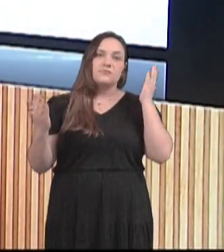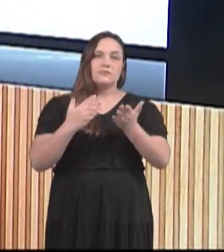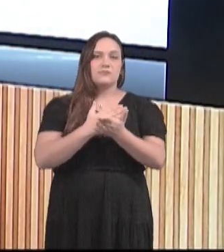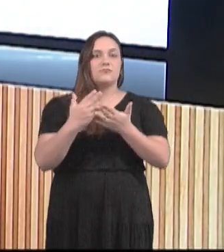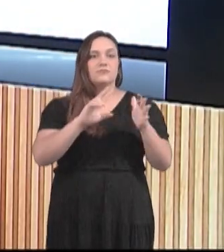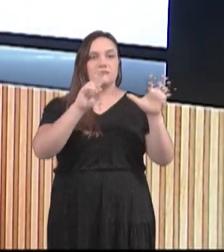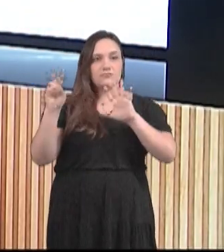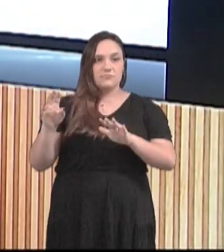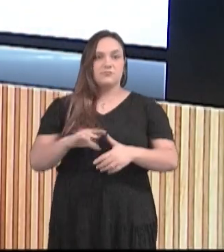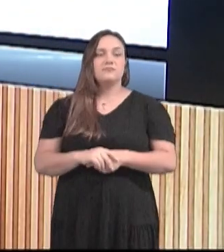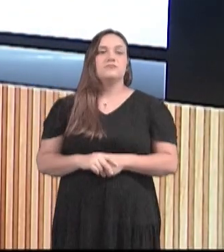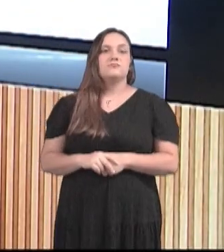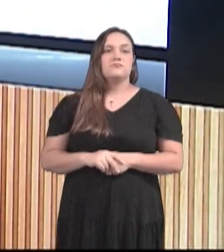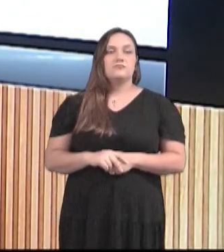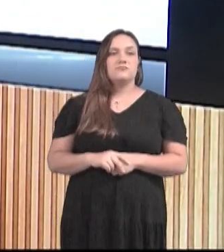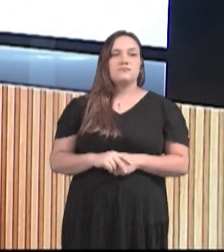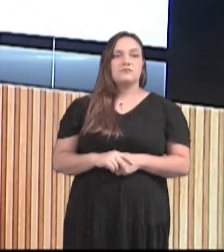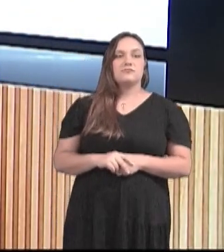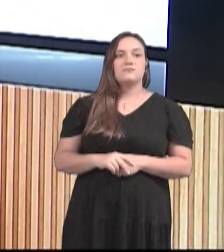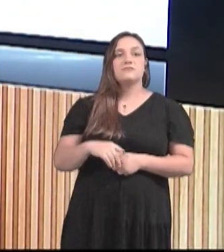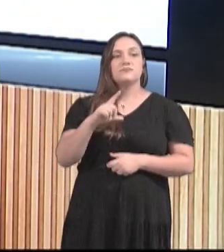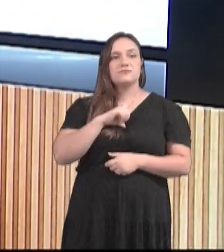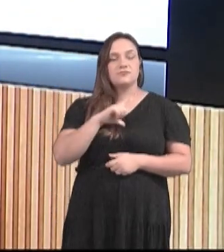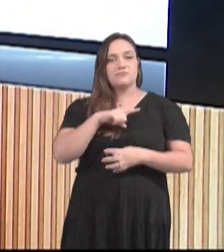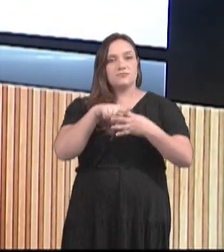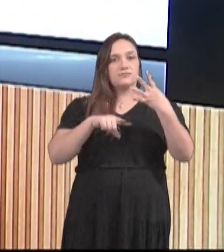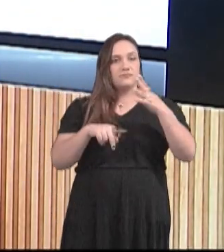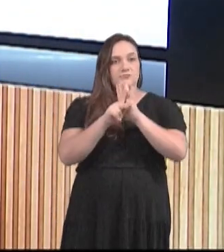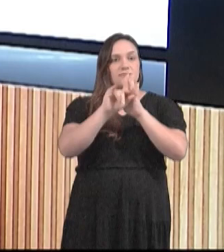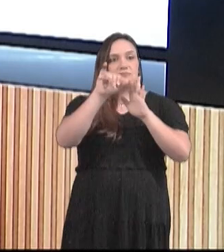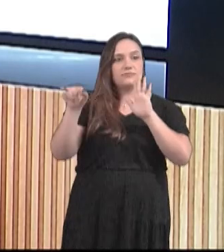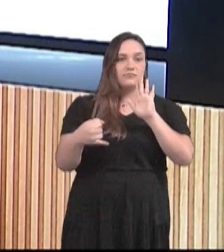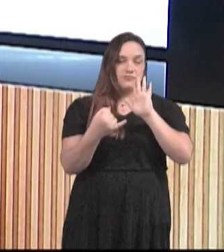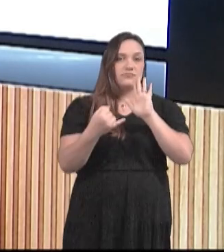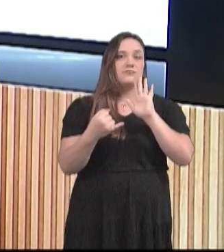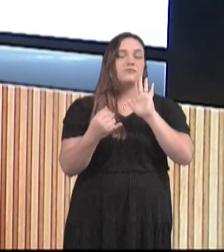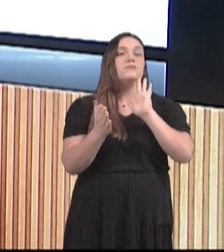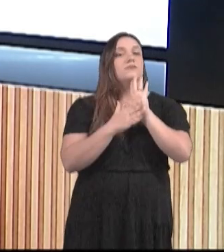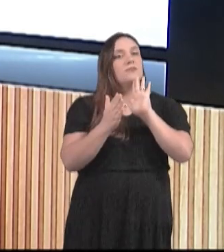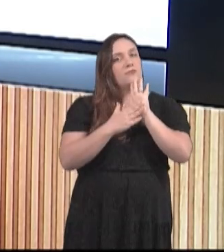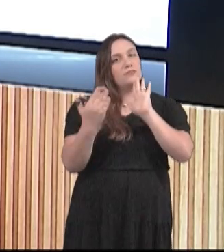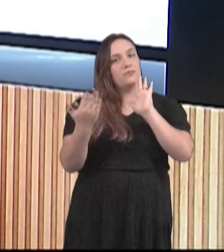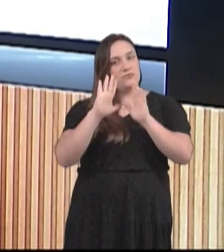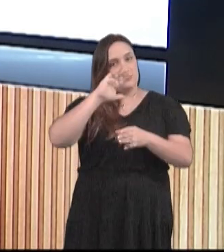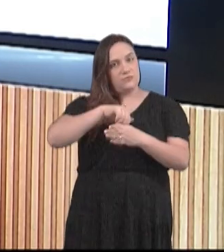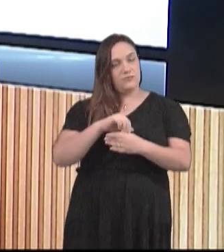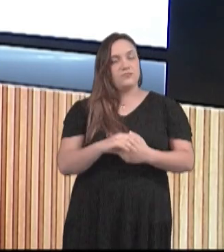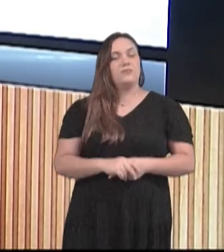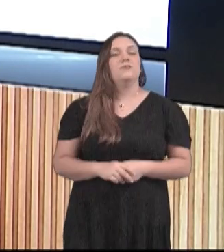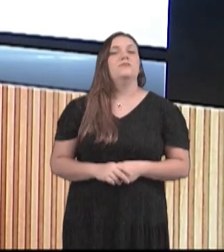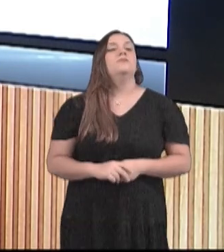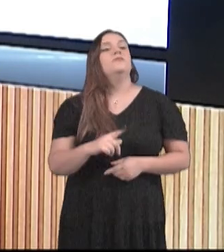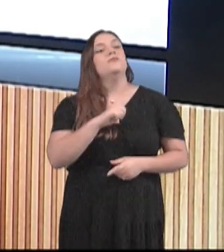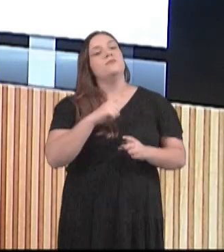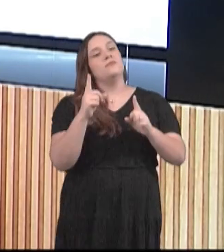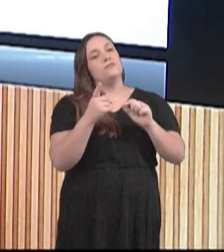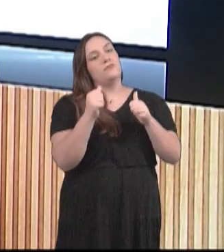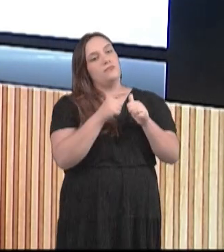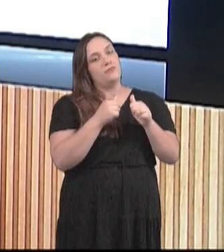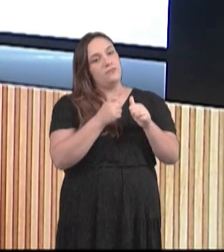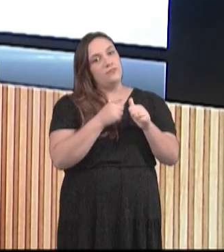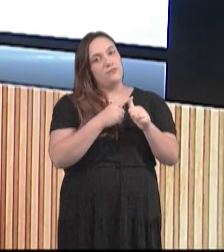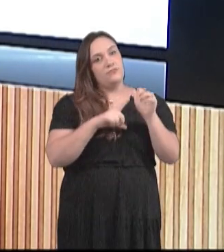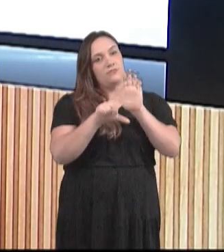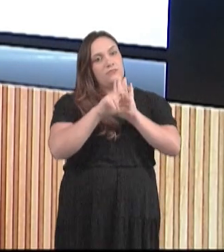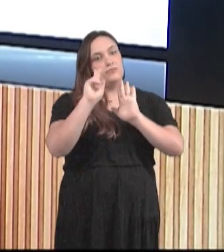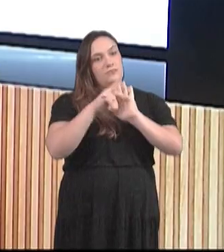de semana de atividades no plenário. 4 projetos estavam pautados para a sessão de hoje. A gente começa trazendo o projeto de lei